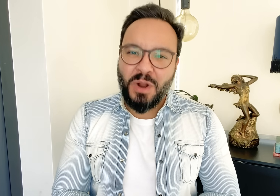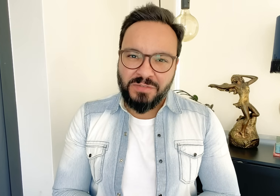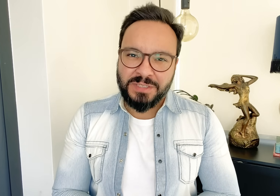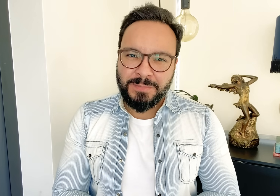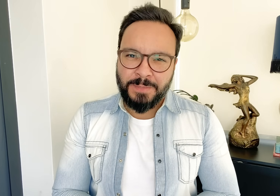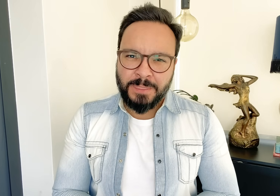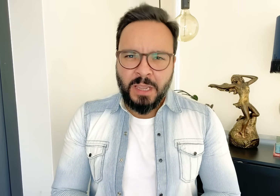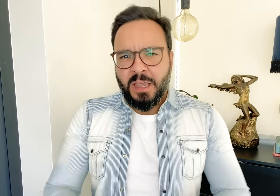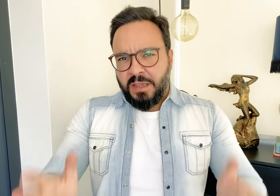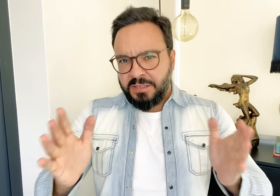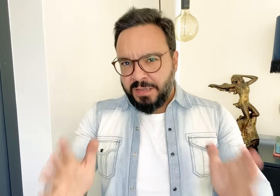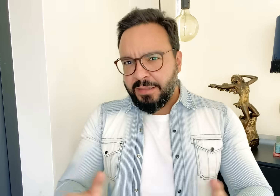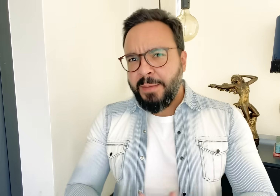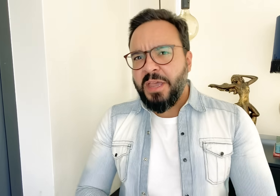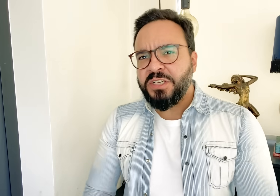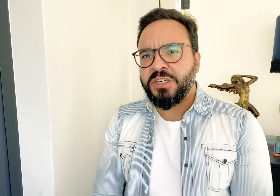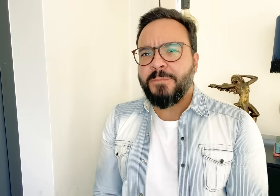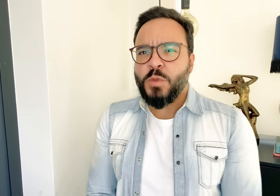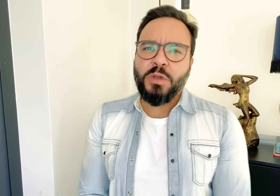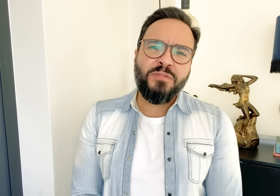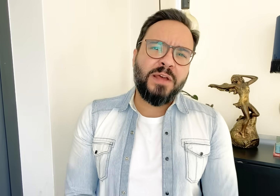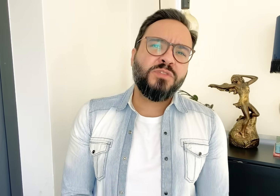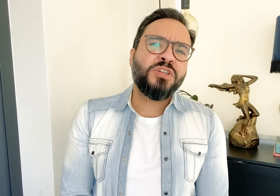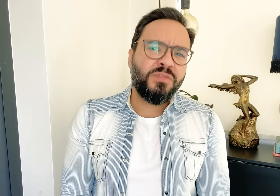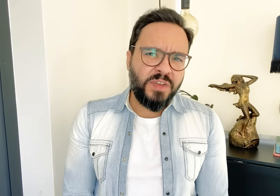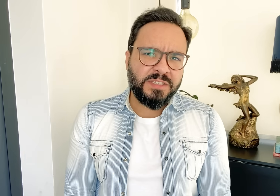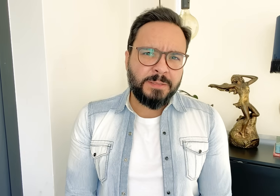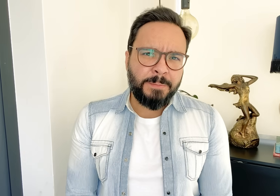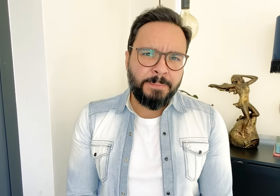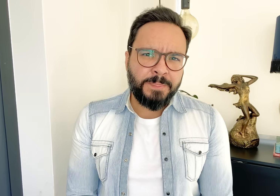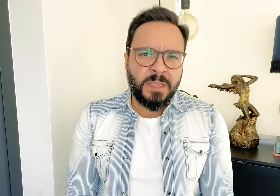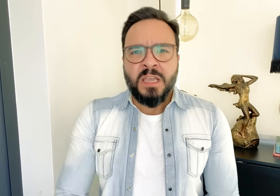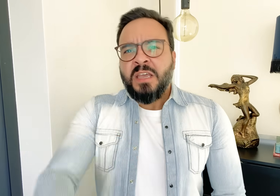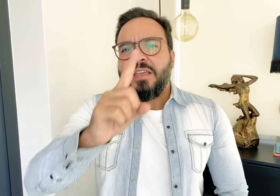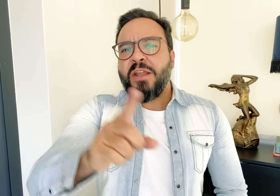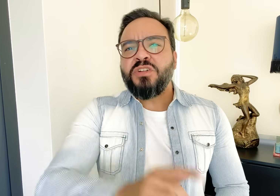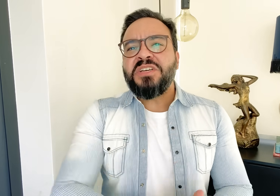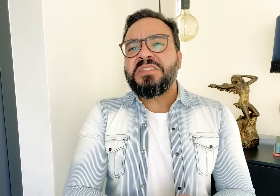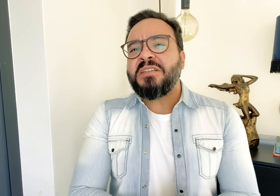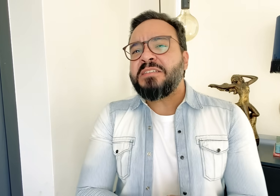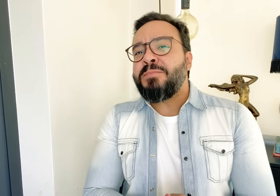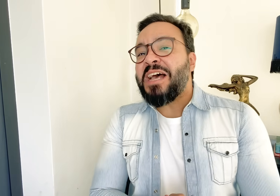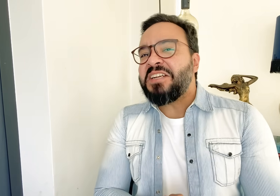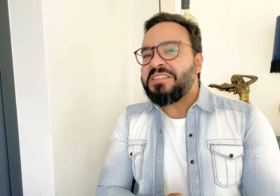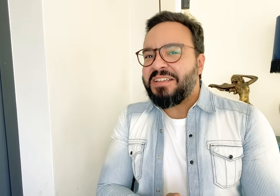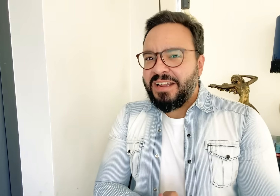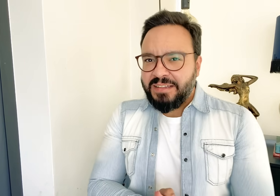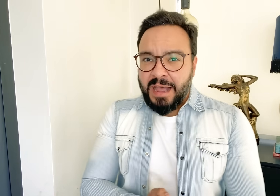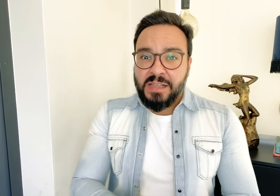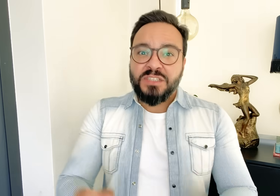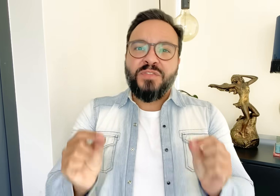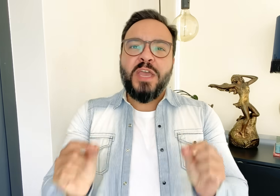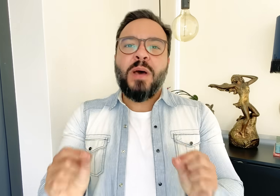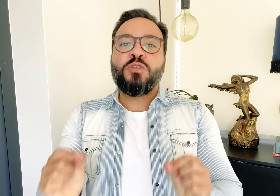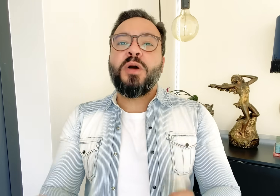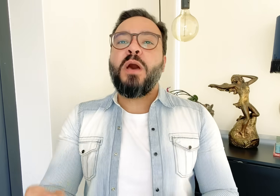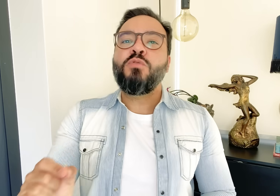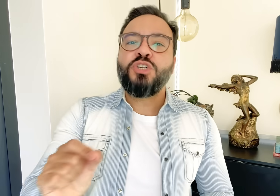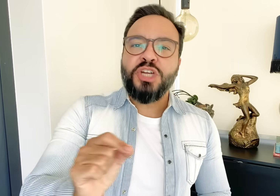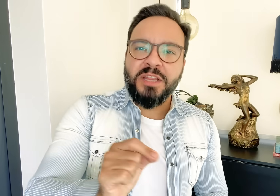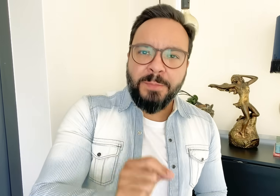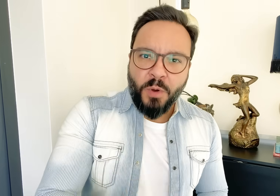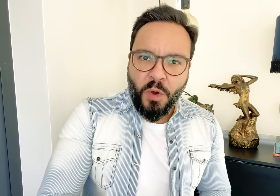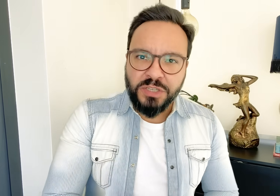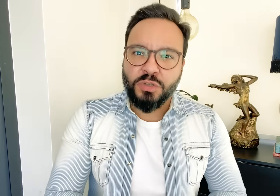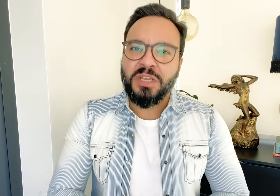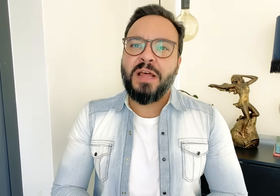possíveis provas. Exatamente o que Flávio Dino fez. E a notícia das imagens deletadas veio à tona um